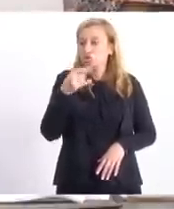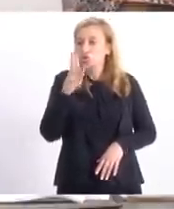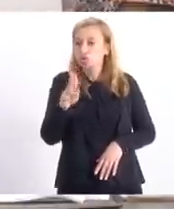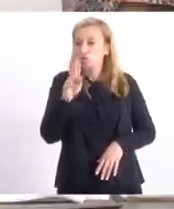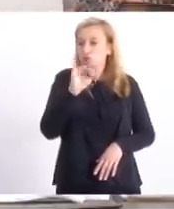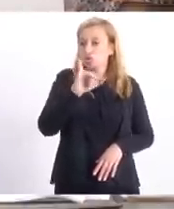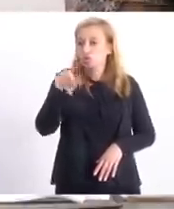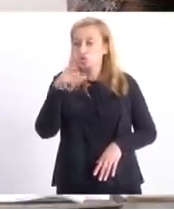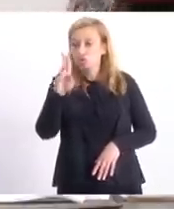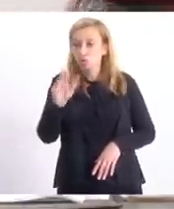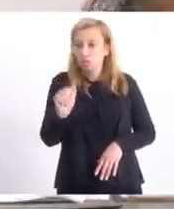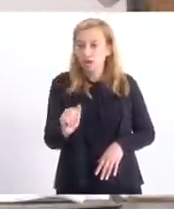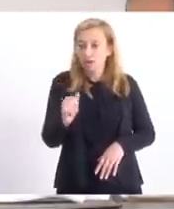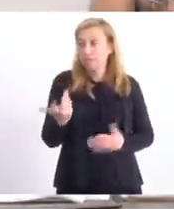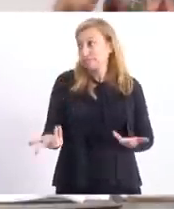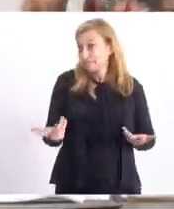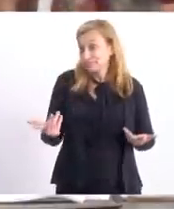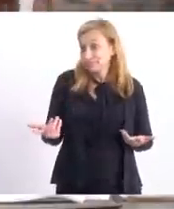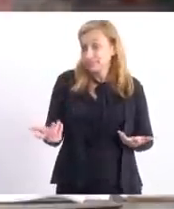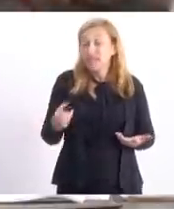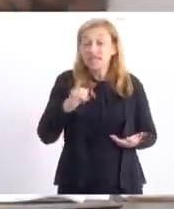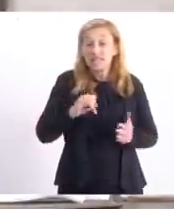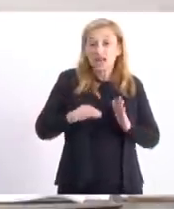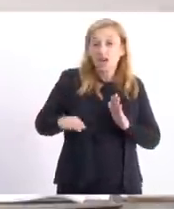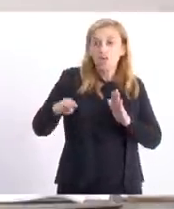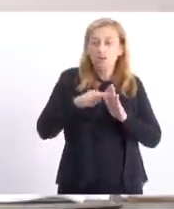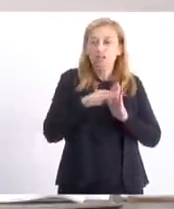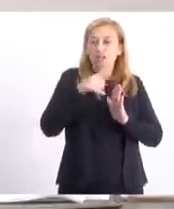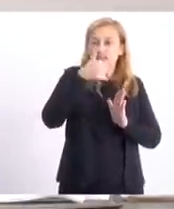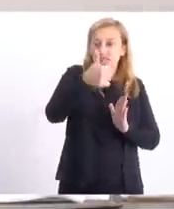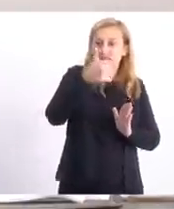de 122 para 150, impacta. Se aumentar de